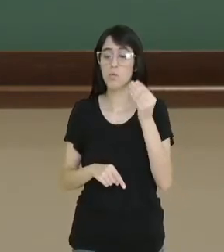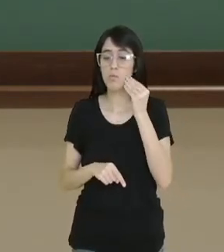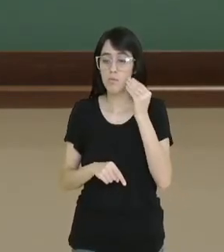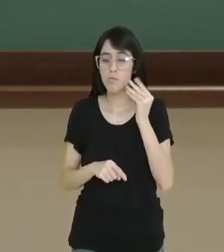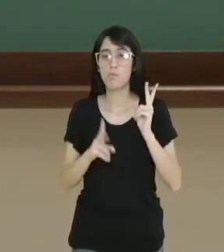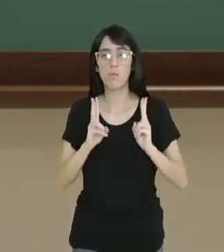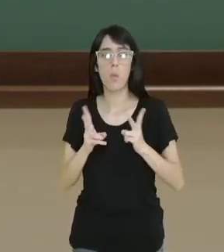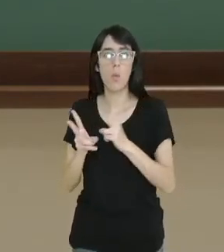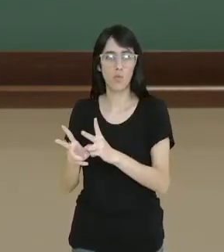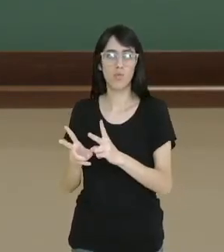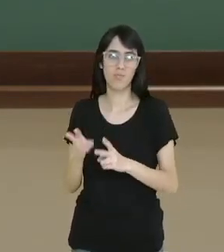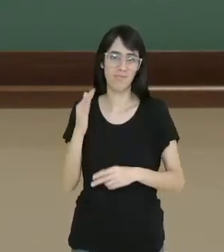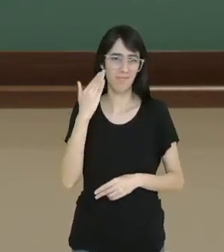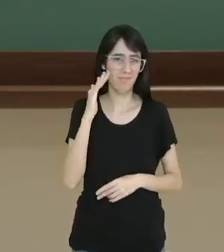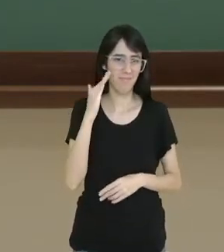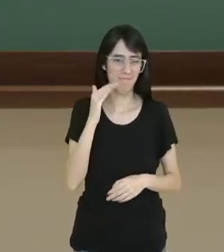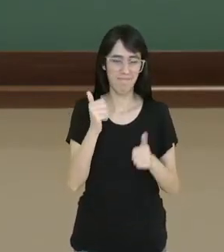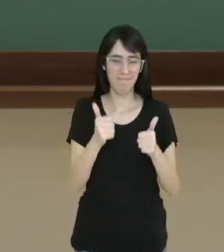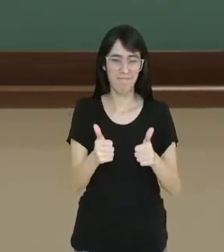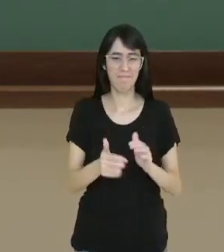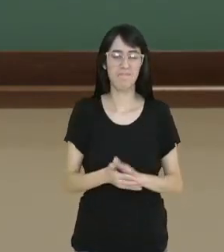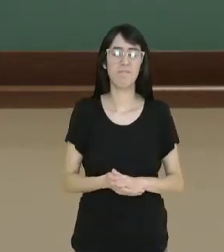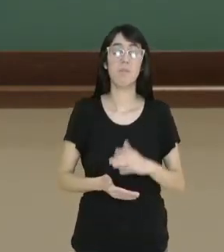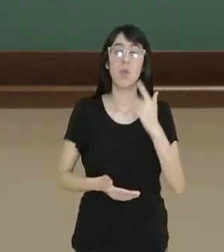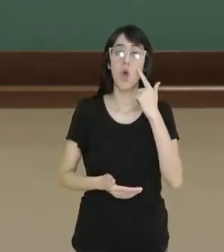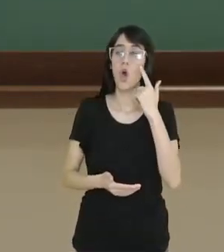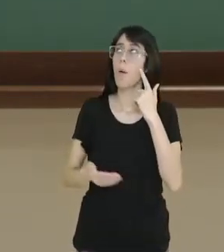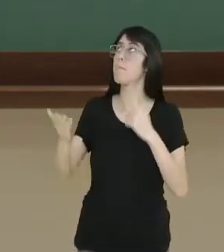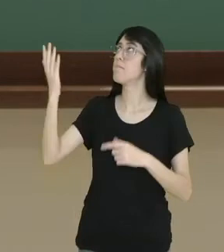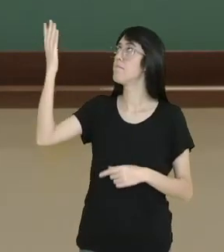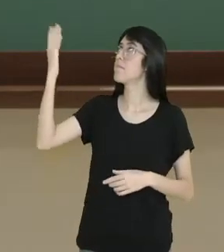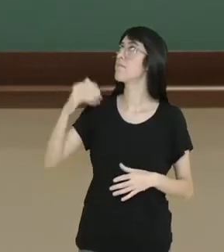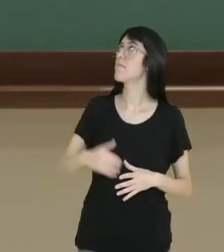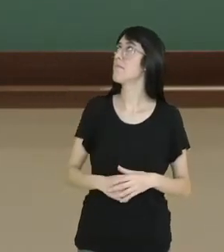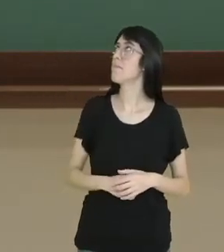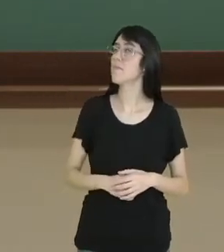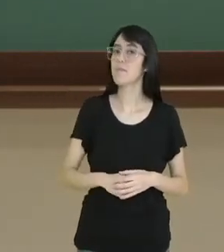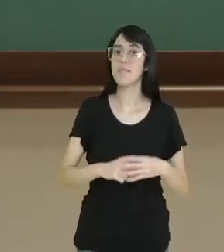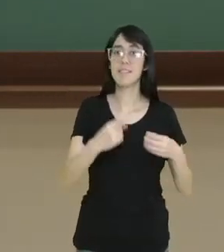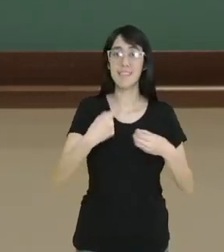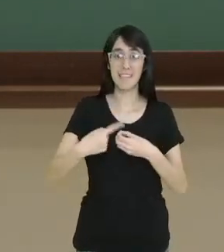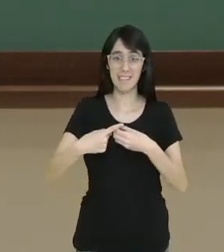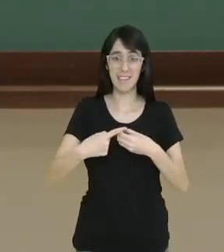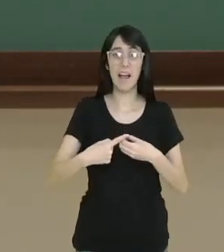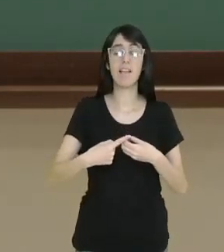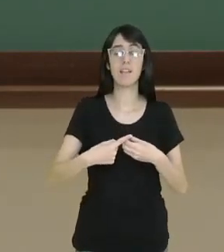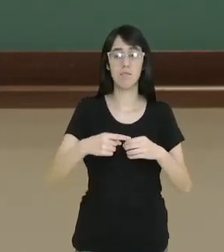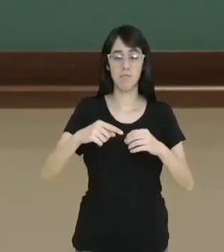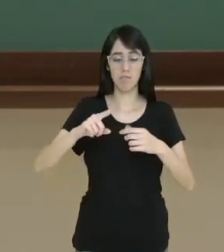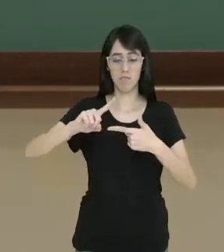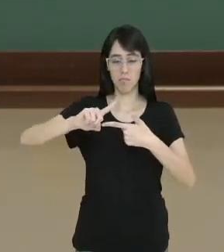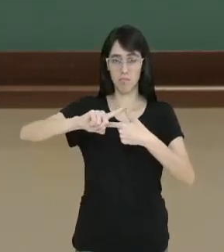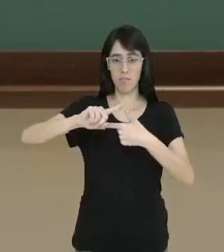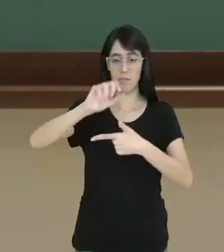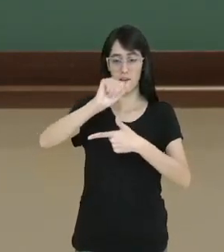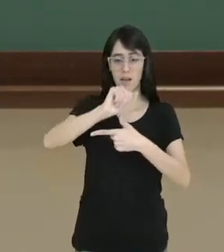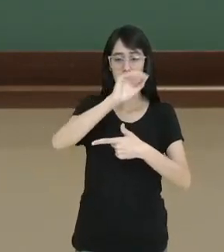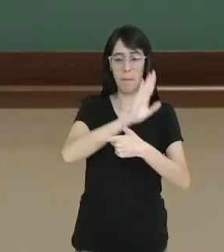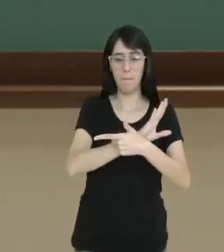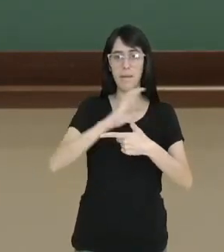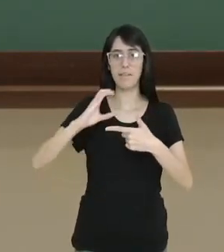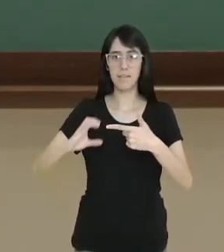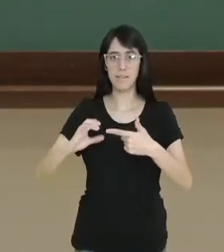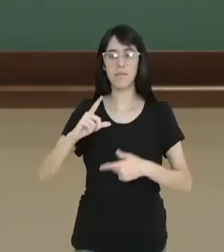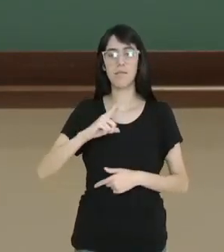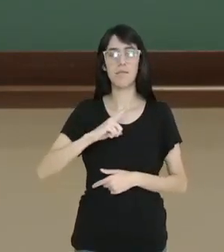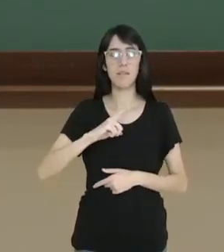naquela que está sendo pedida, tá bom? Então vamos ver aqui, ó. De novo as cidades A, B e C, ok? Da cidade A até B 80 km,